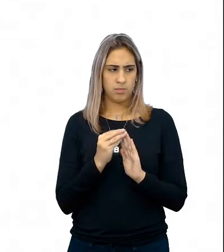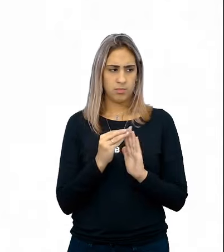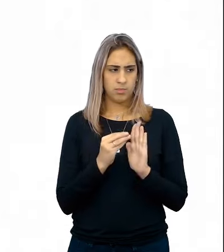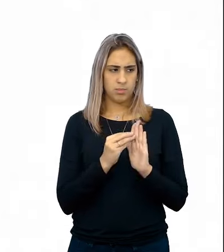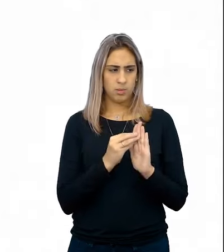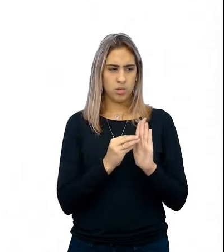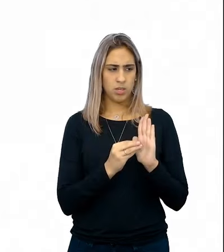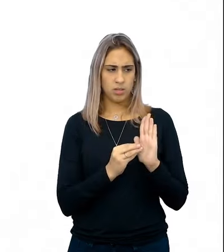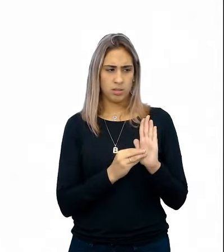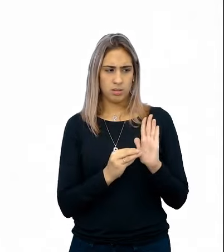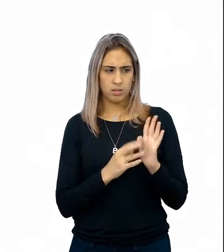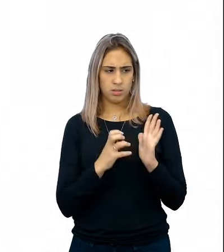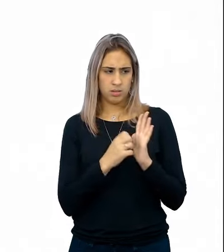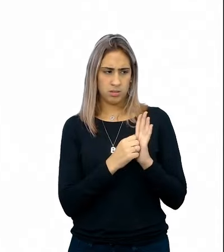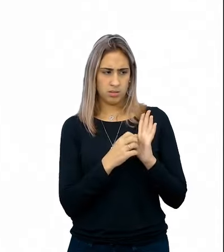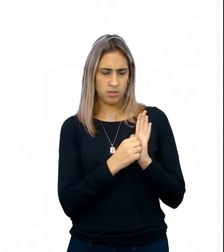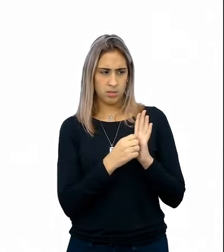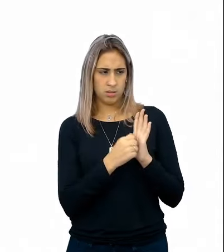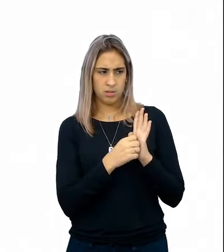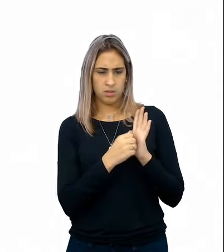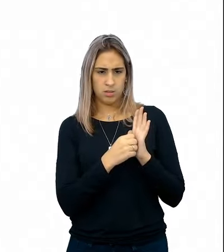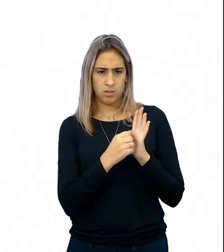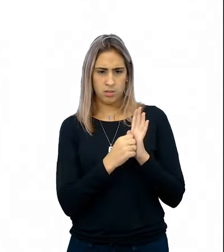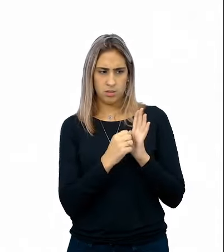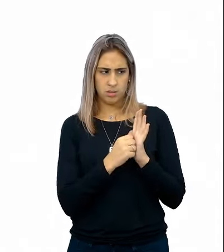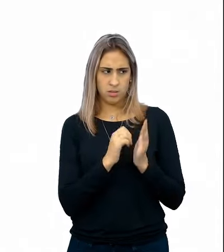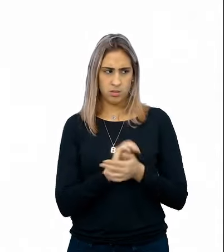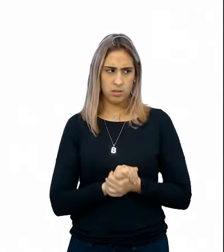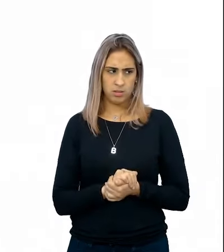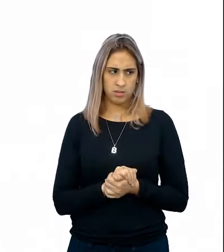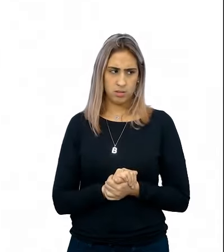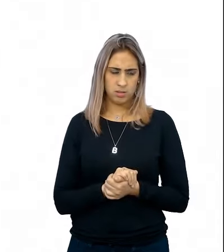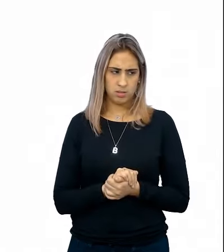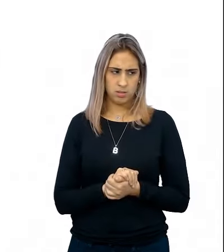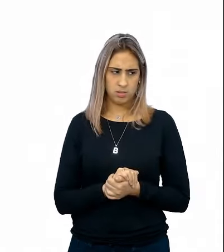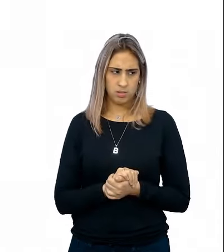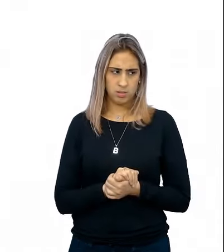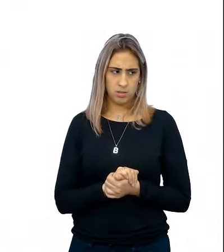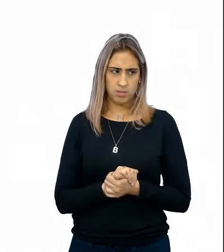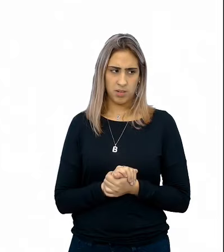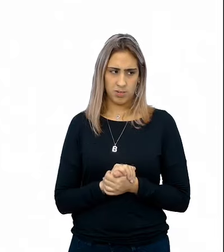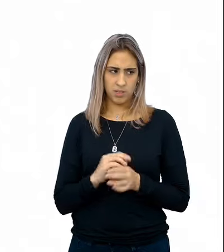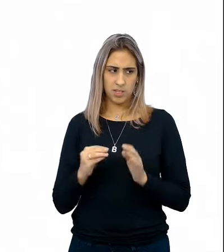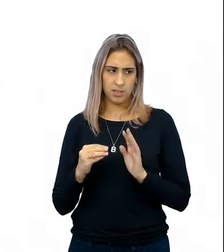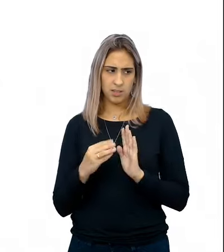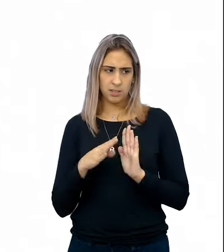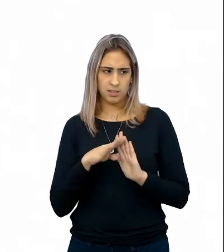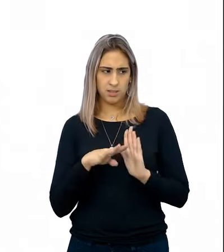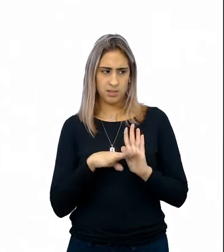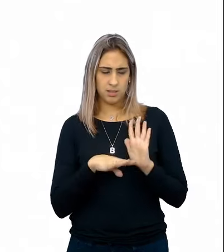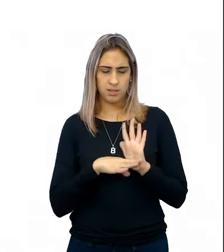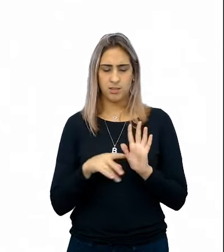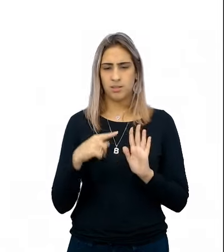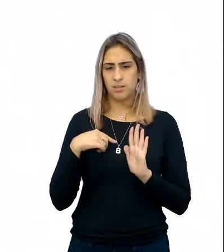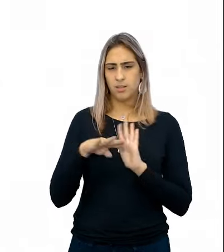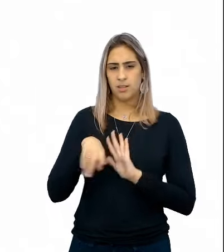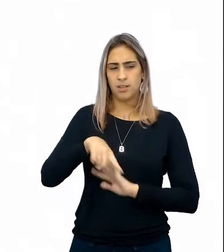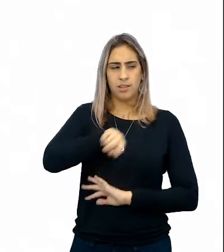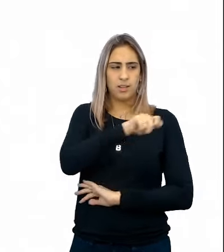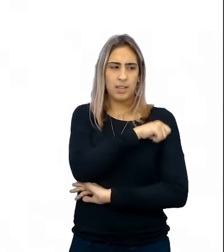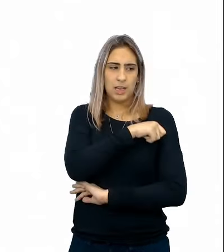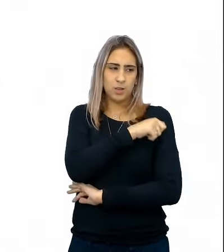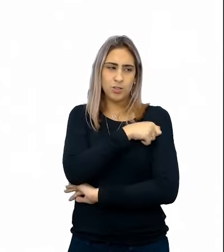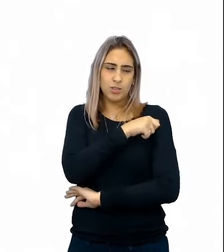nunca tiveram acesso a essa organização de informação. Neste item, os estudantes também